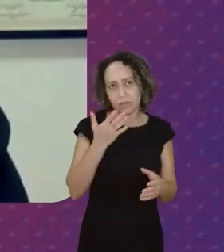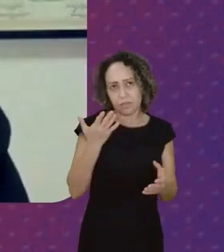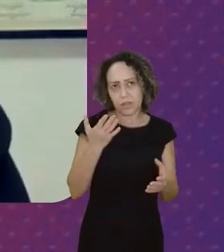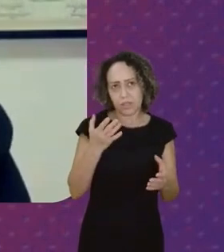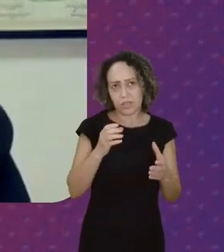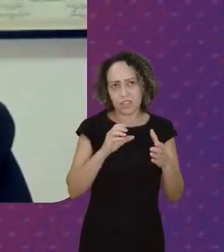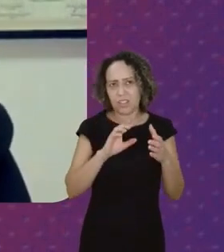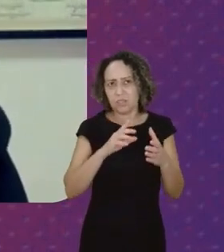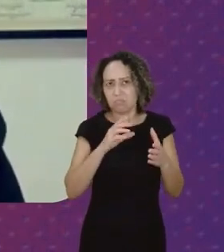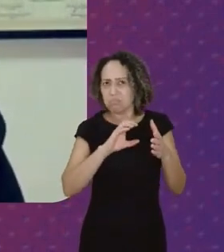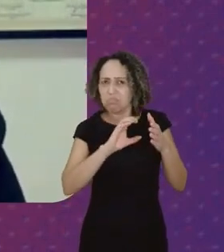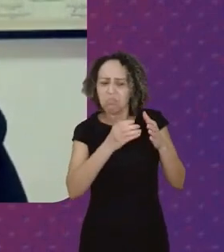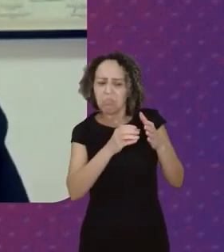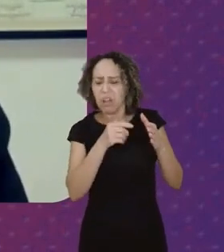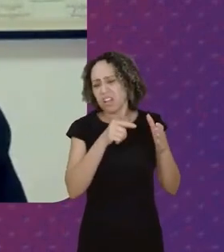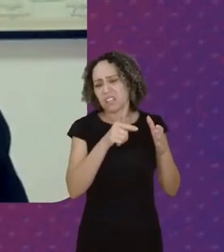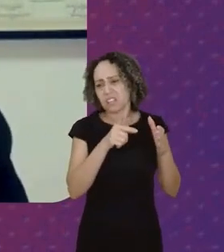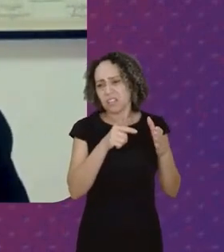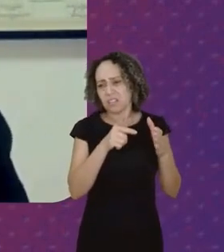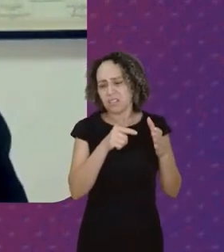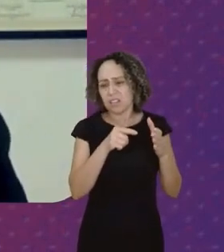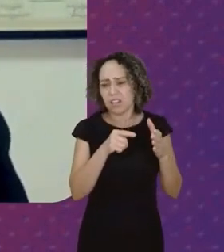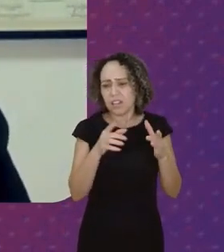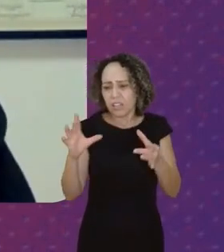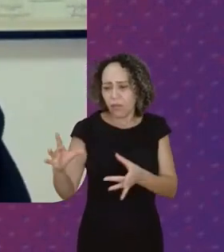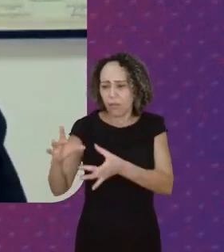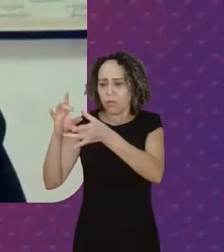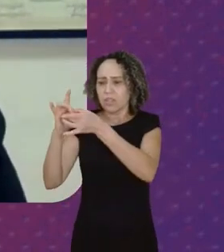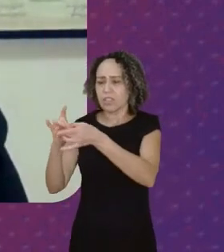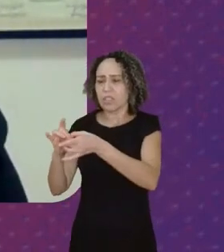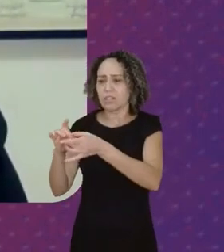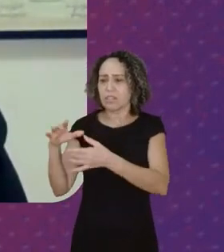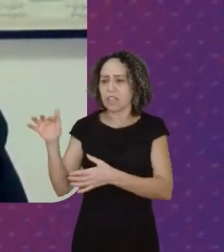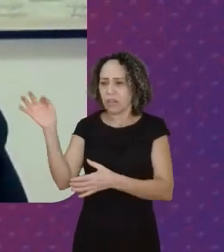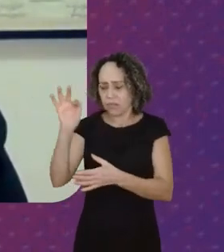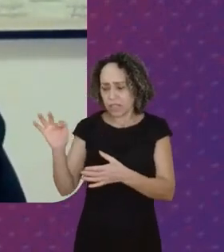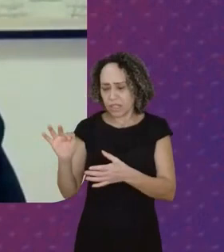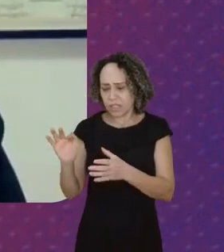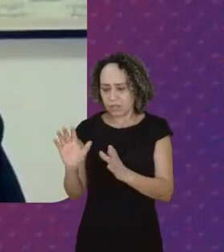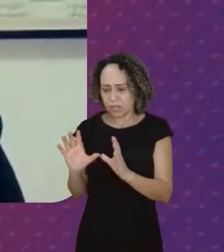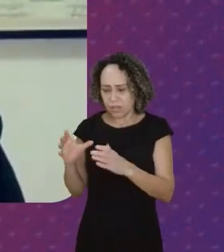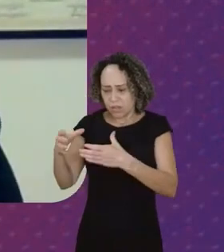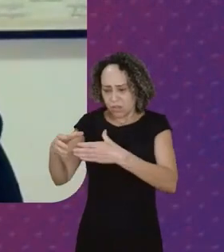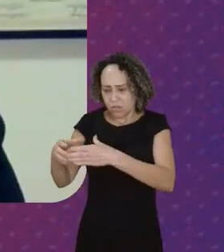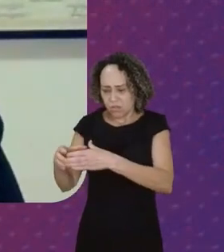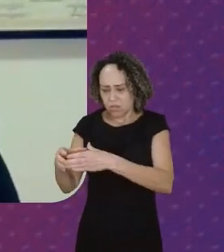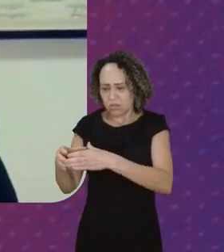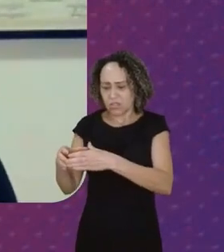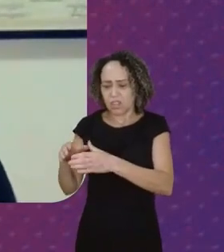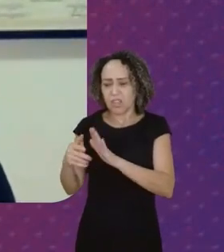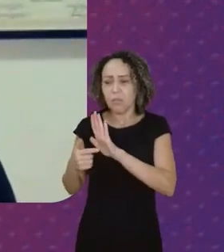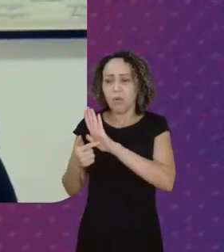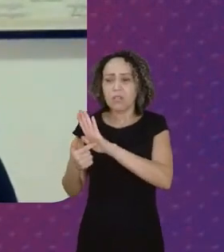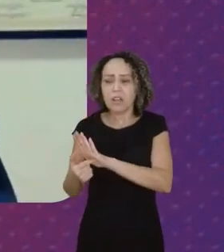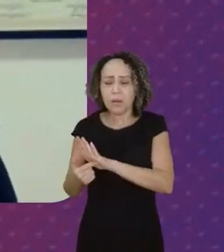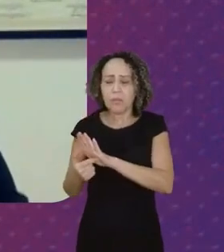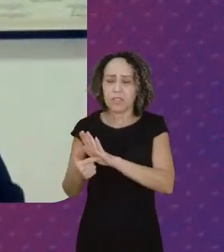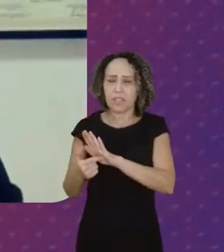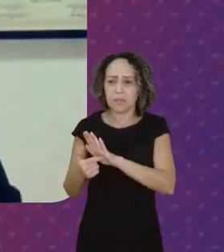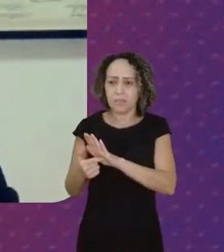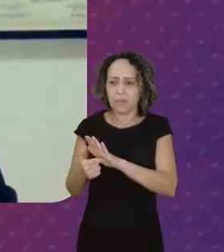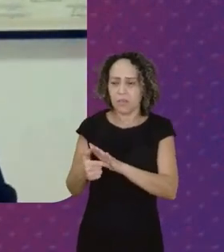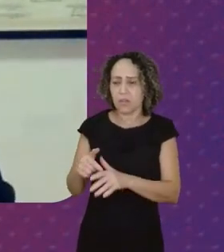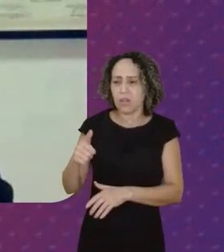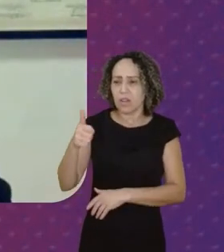C estiverem unidos em federação. Eles vão ter que apresentar conjuntamente um total de 100% mais um de candidaturas